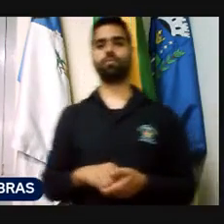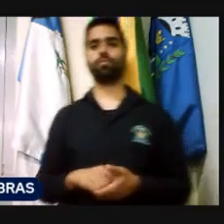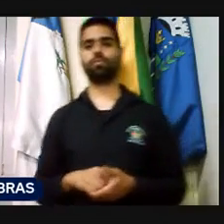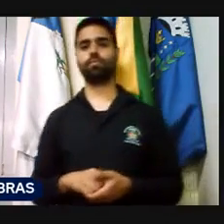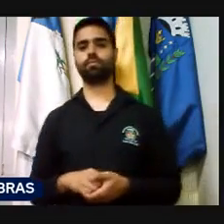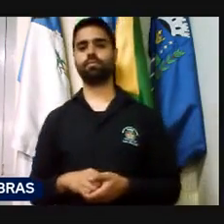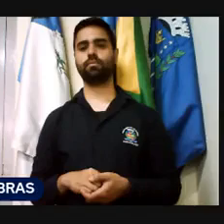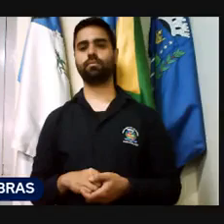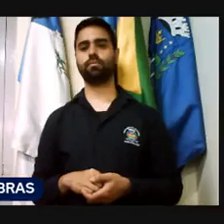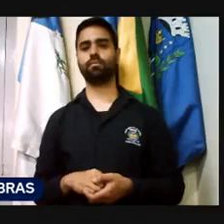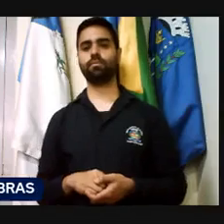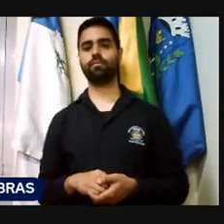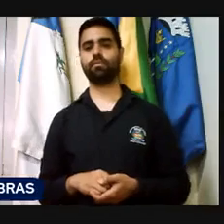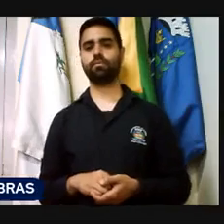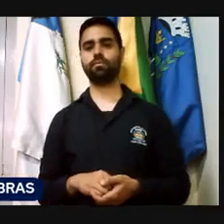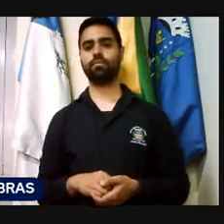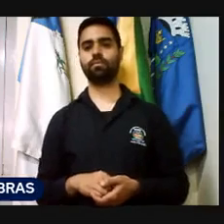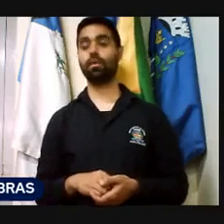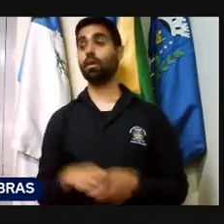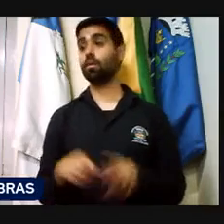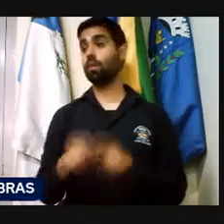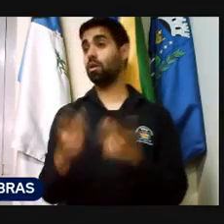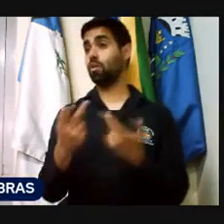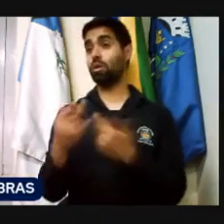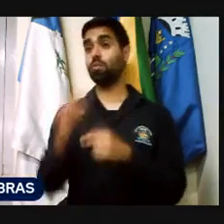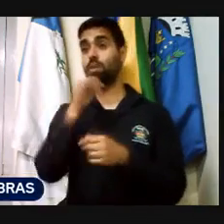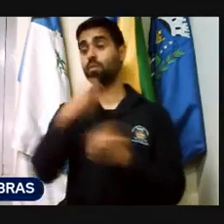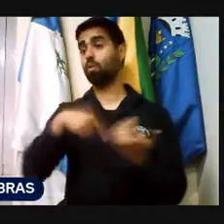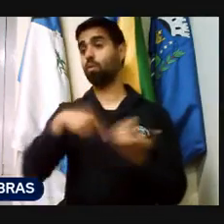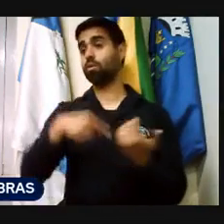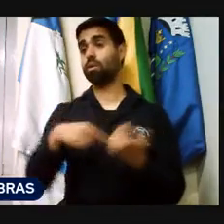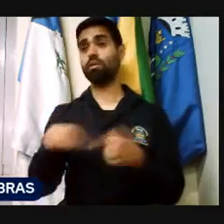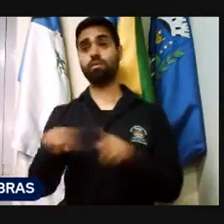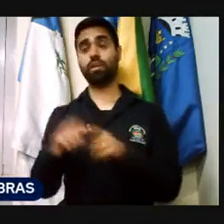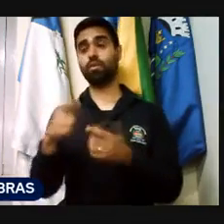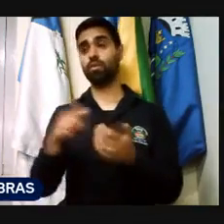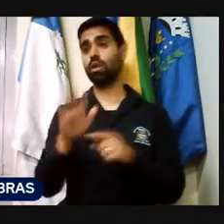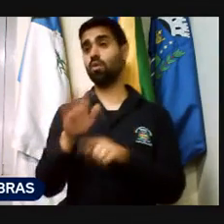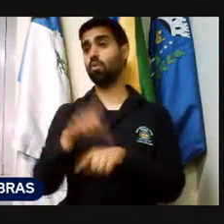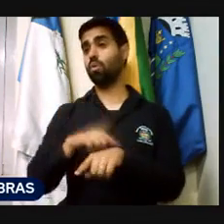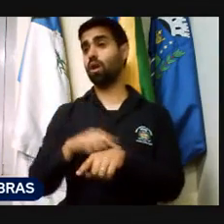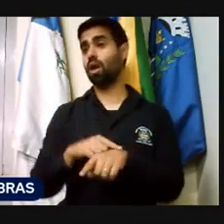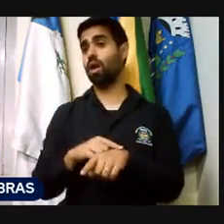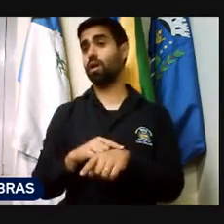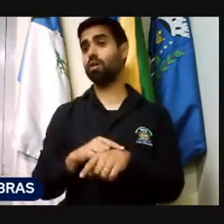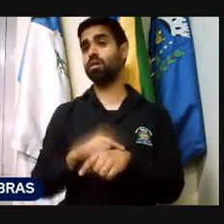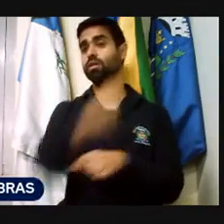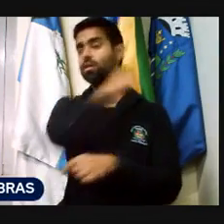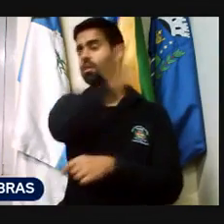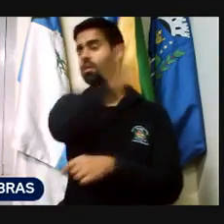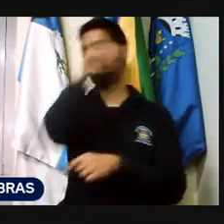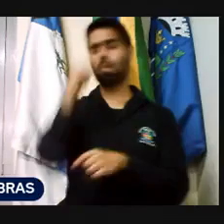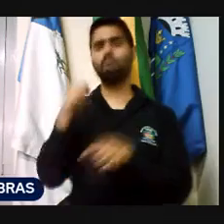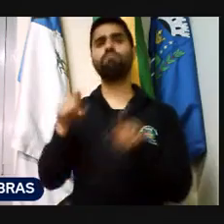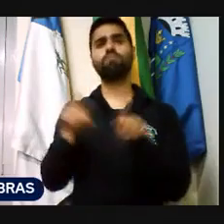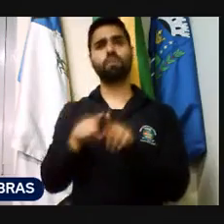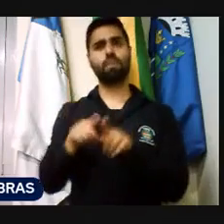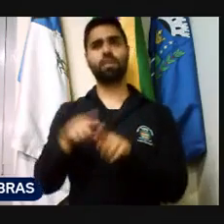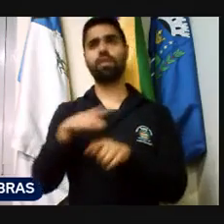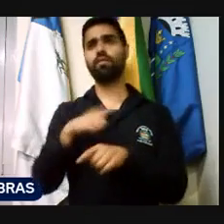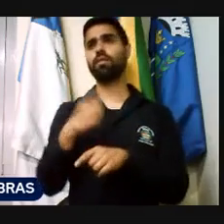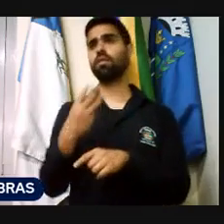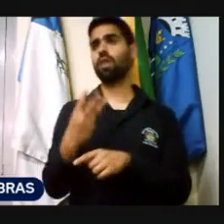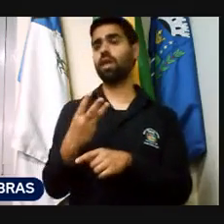mais horários. Assim, conservatório, a gente não tem horário. Santa Isabel tem 3 por dia. Nós tivemos domingo em Santa Isabel